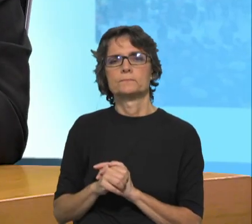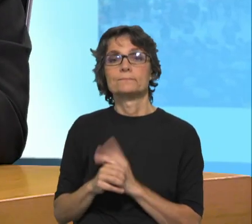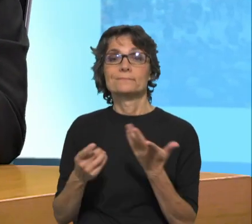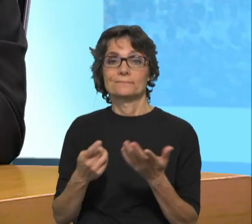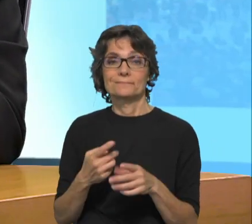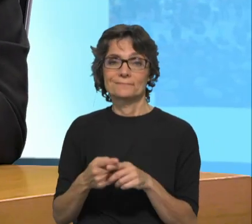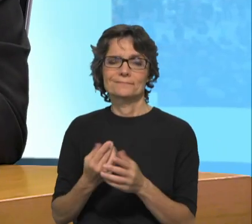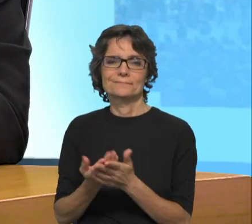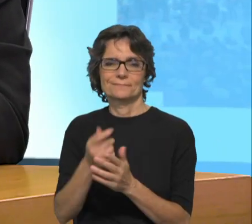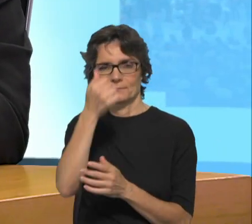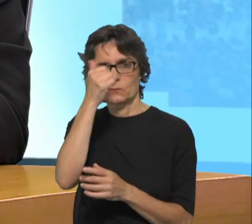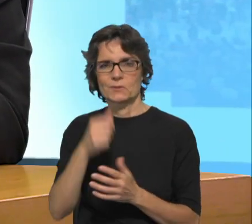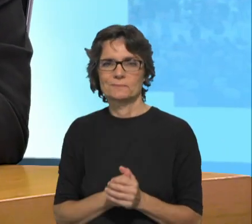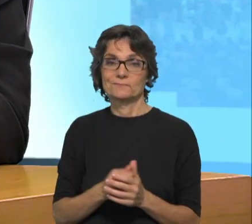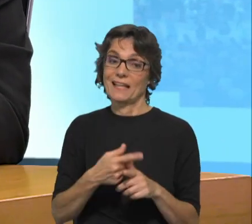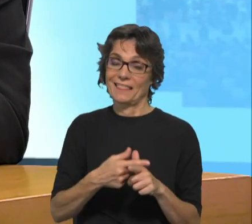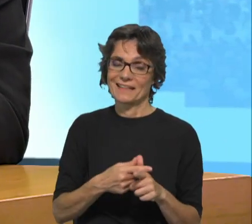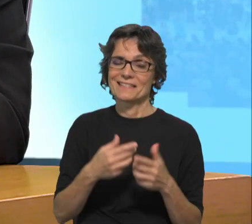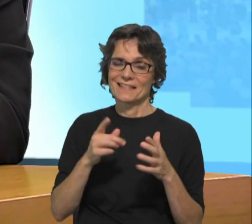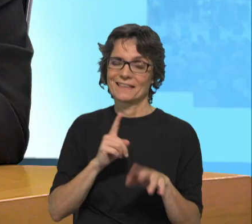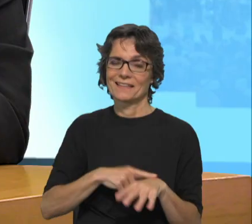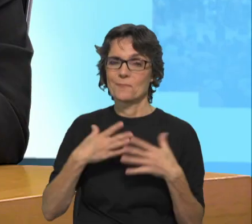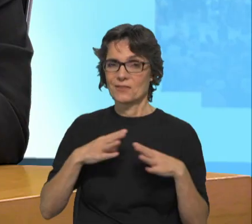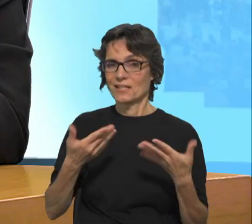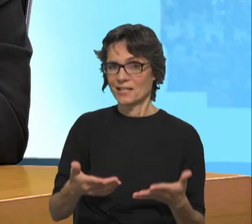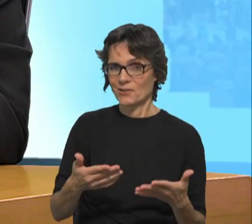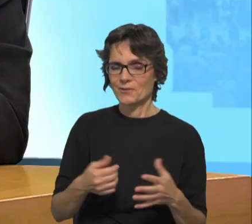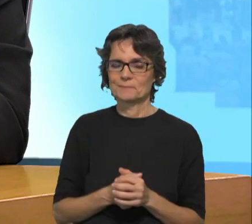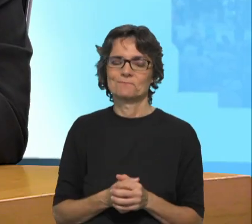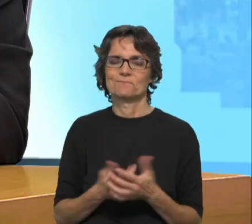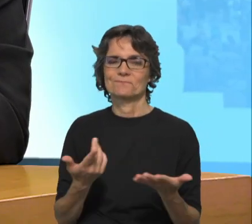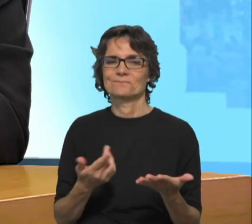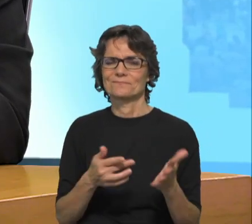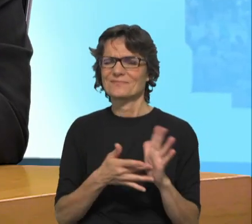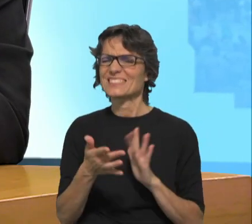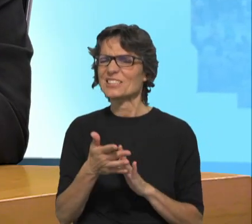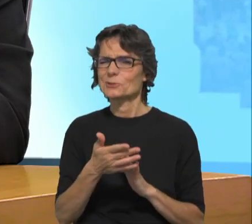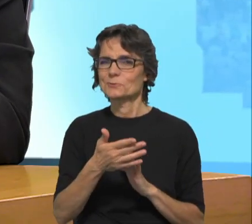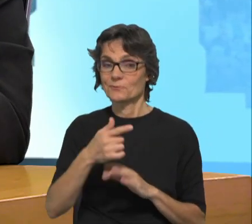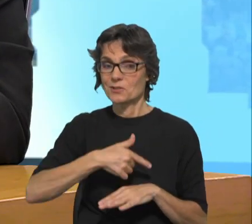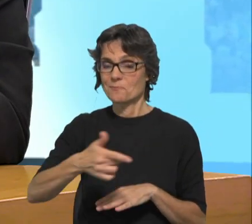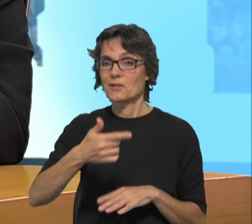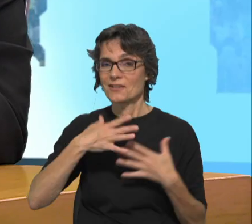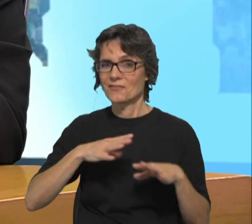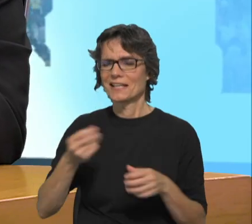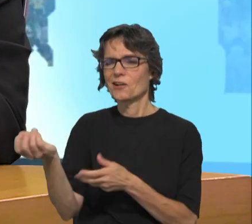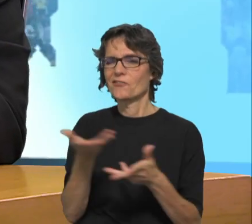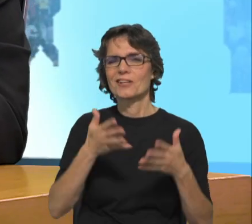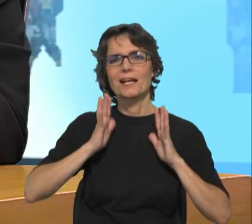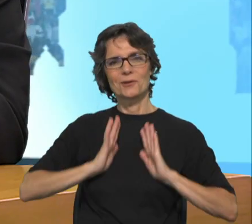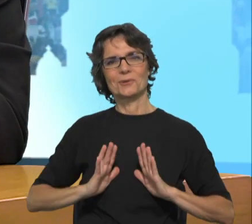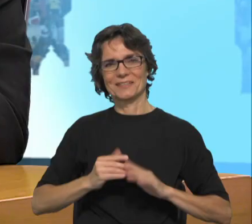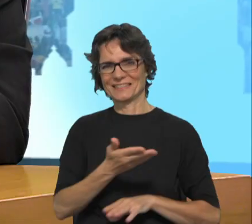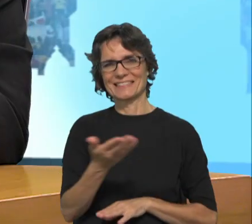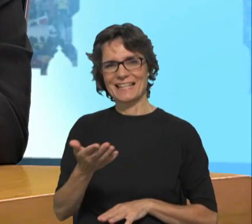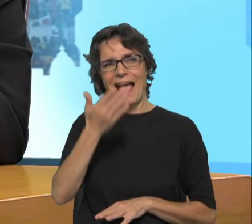férias, que muitos estão a viver e outros estão a preparar, Jesus nos venha convidar a descansar. Parece-nos que encontramos sempre